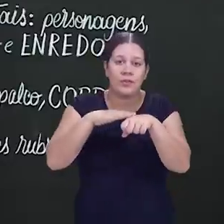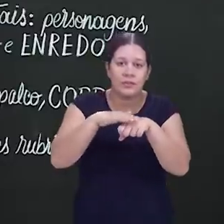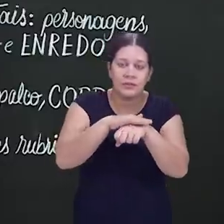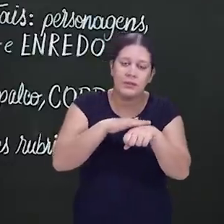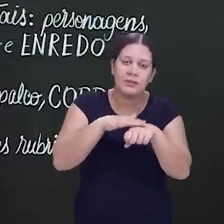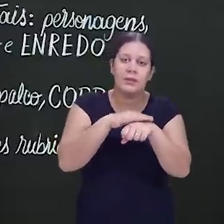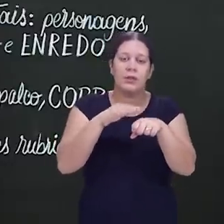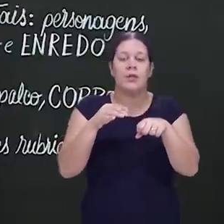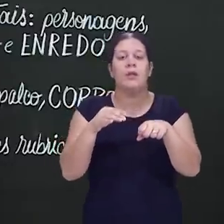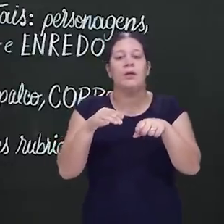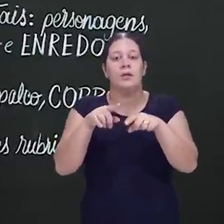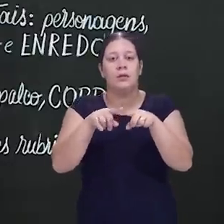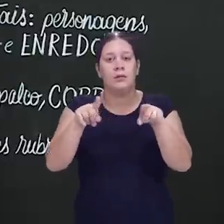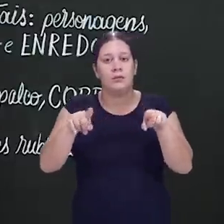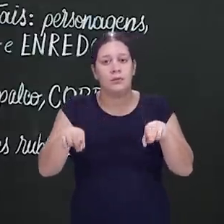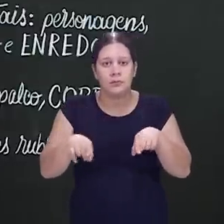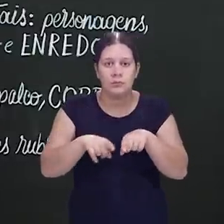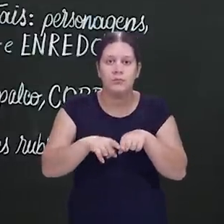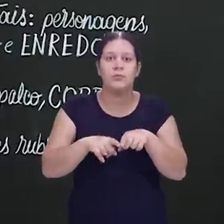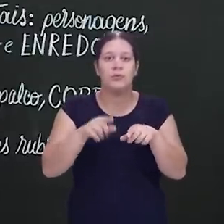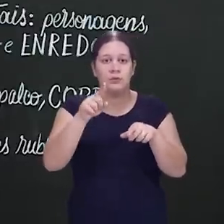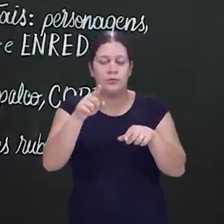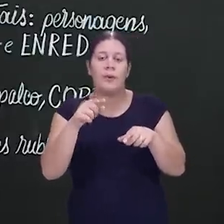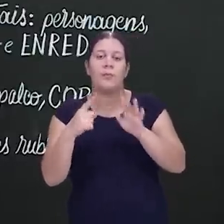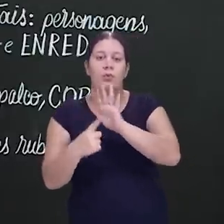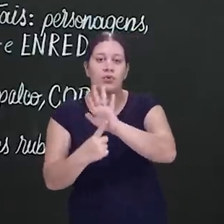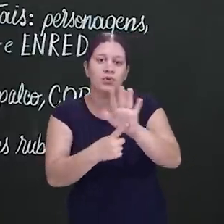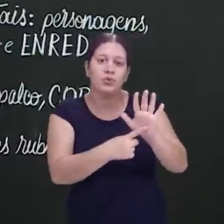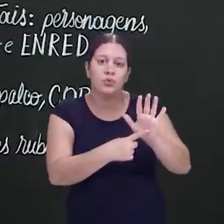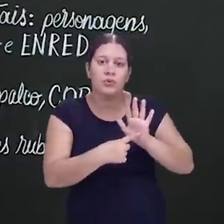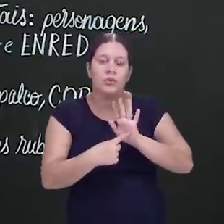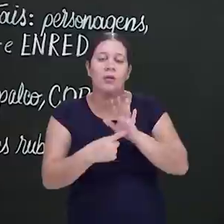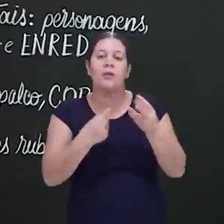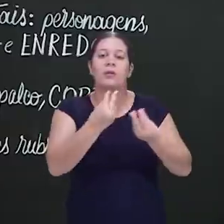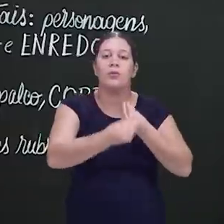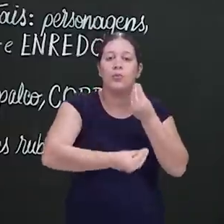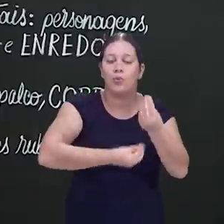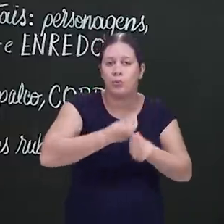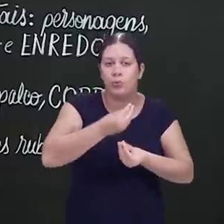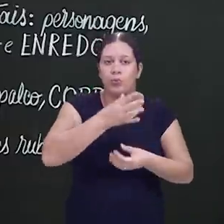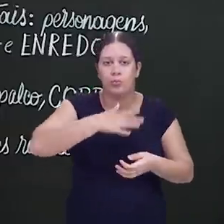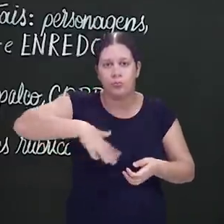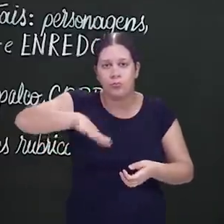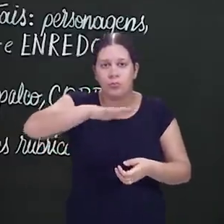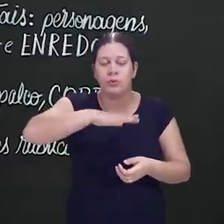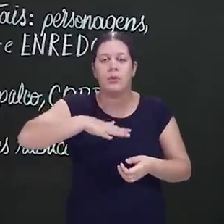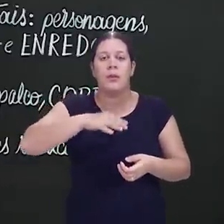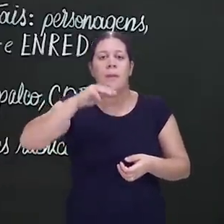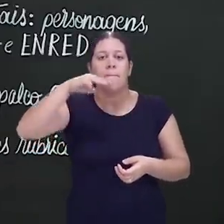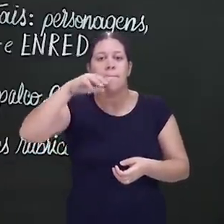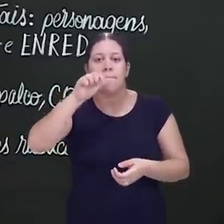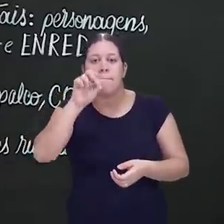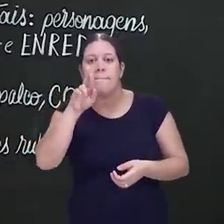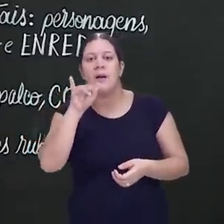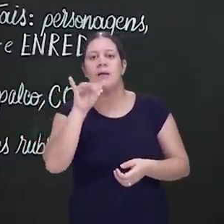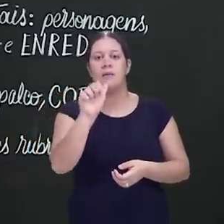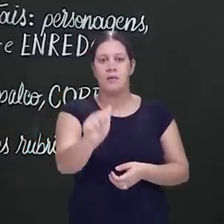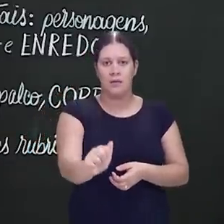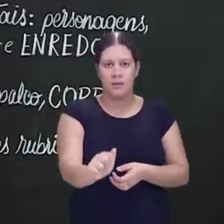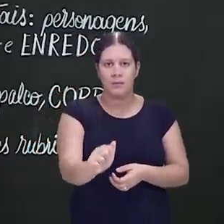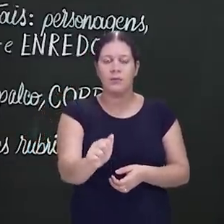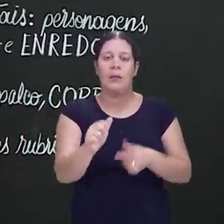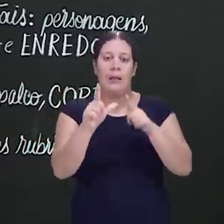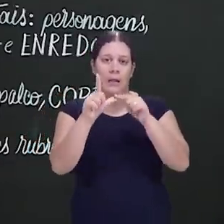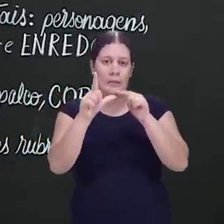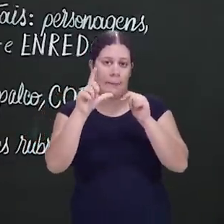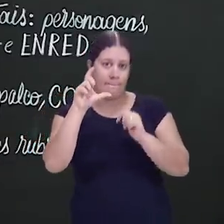o cenário pode ser simples com apenas uma cama, ou seja, você já está indicando para o diretor e para o cenógrafo como vai ser esse cenário. Maria, o nome do personagem, geralmente